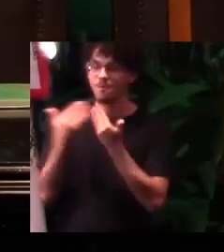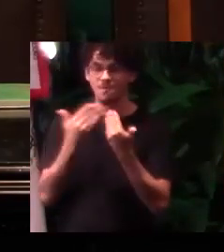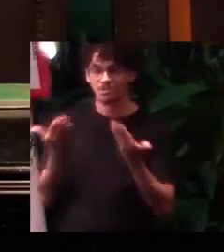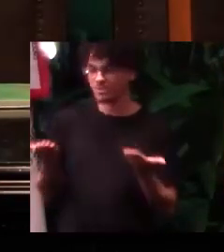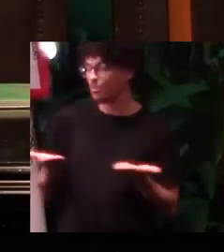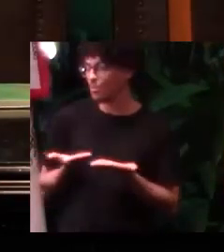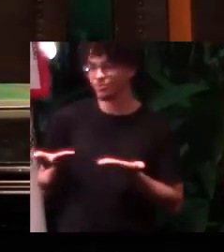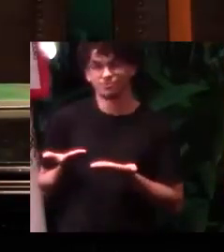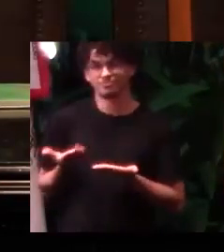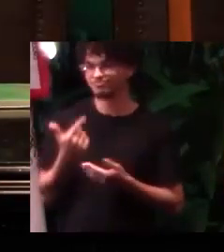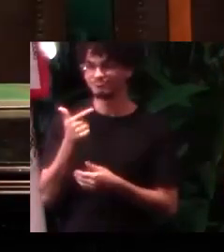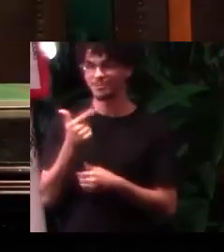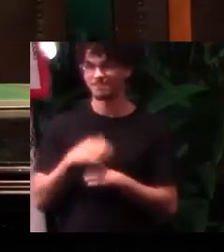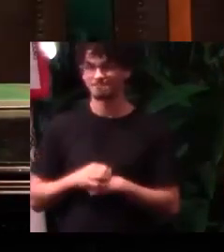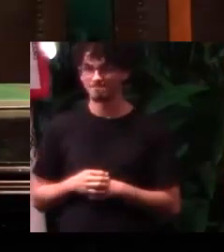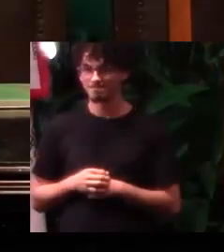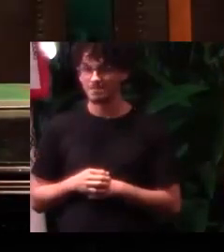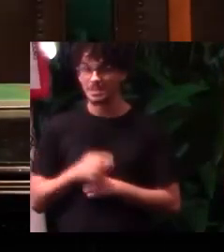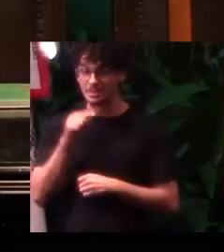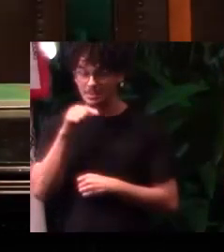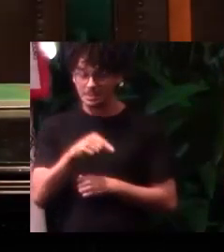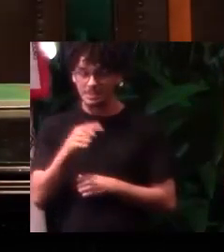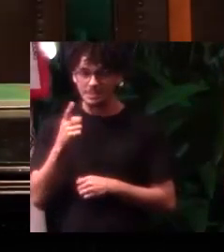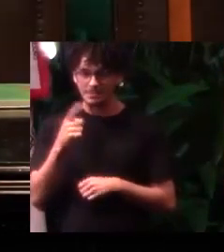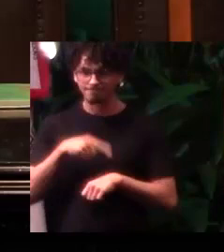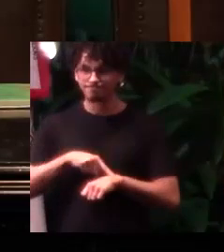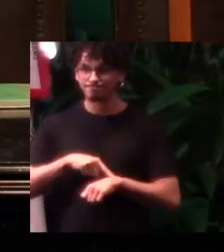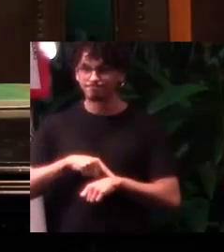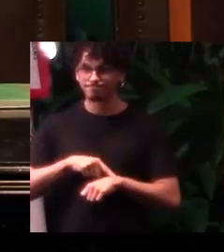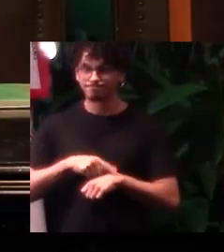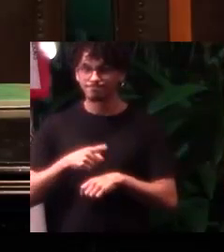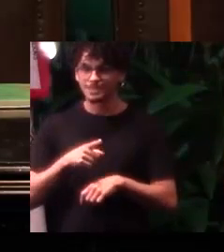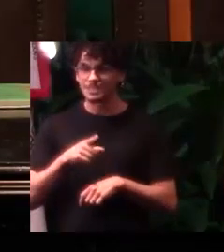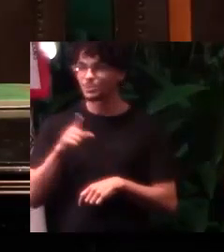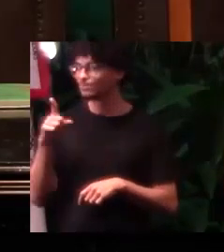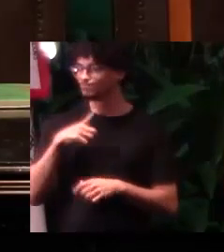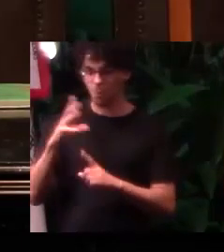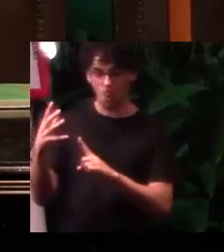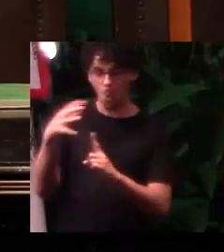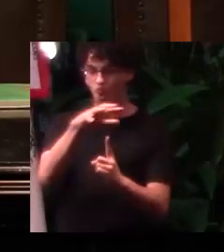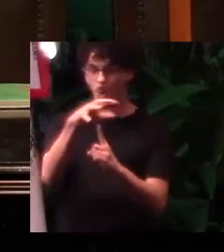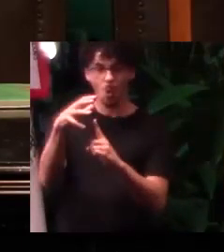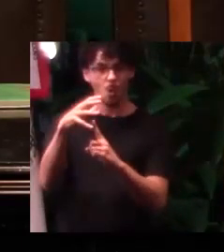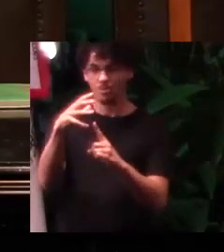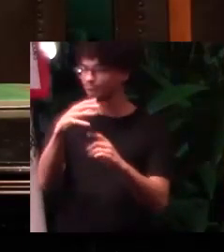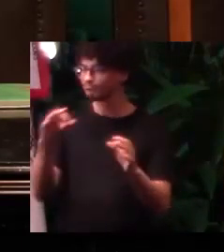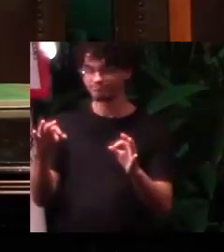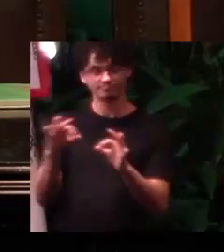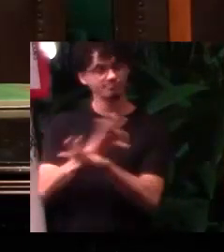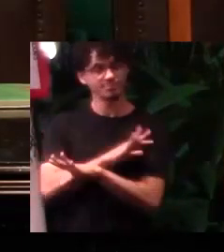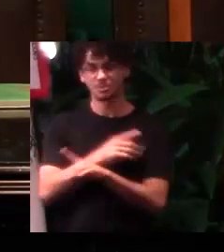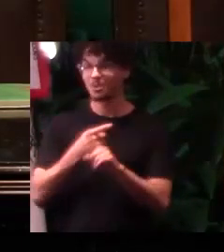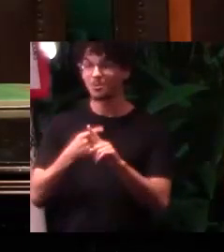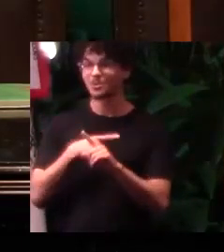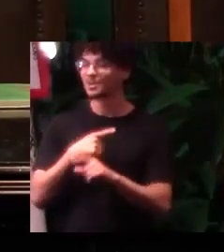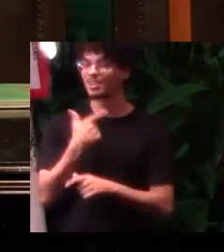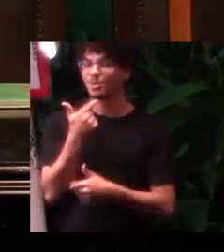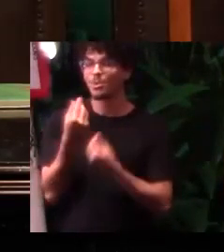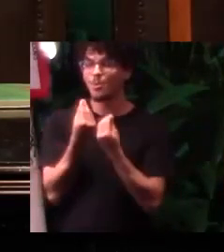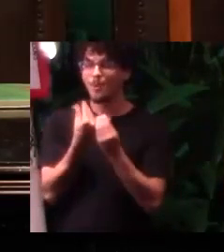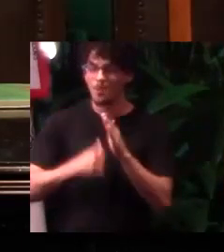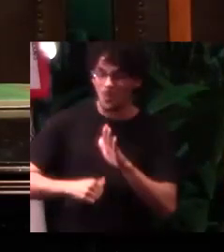estamos tendo. E nesse momento o controle será completo, porque nem mesmo o crime de pensamento